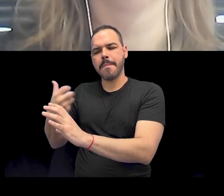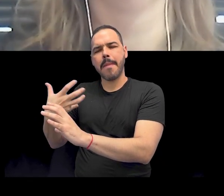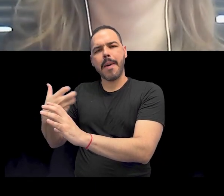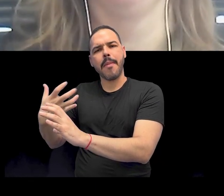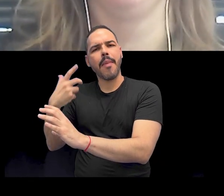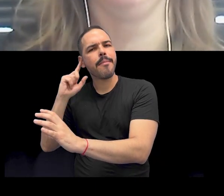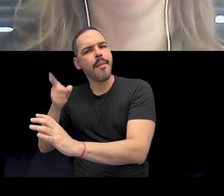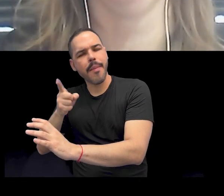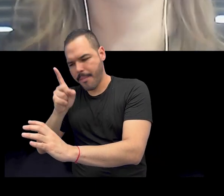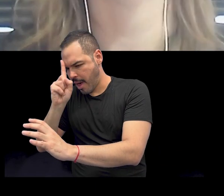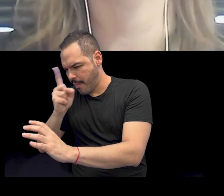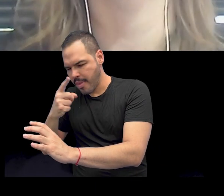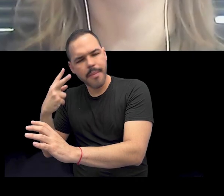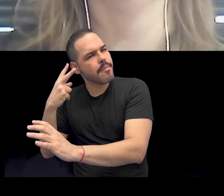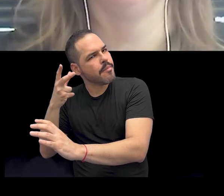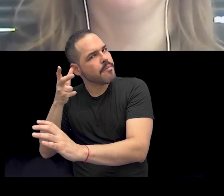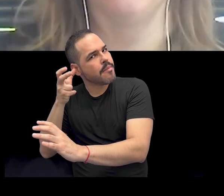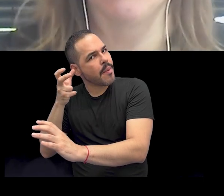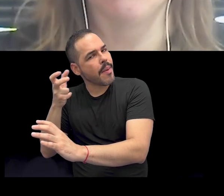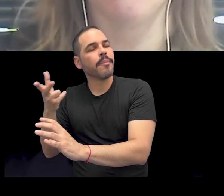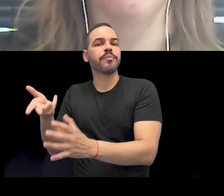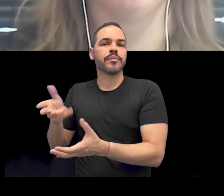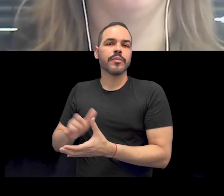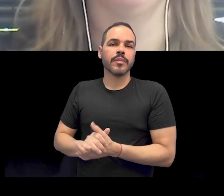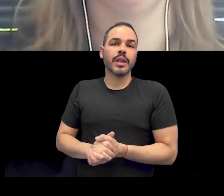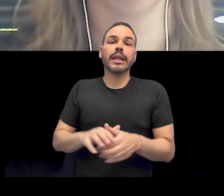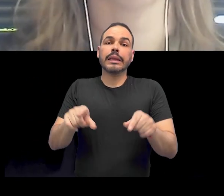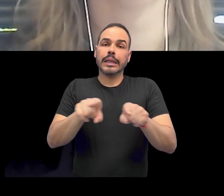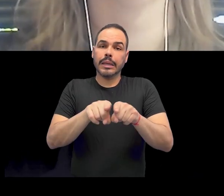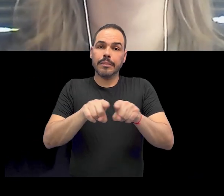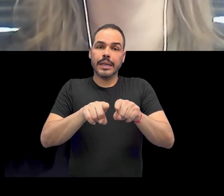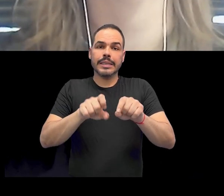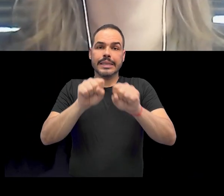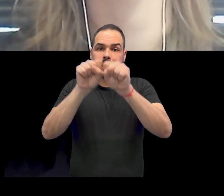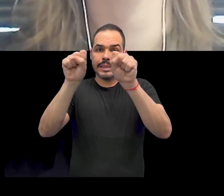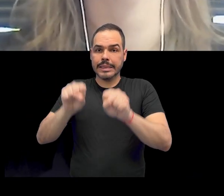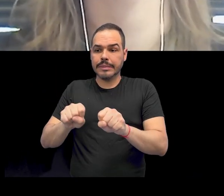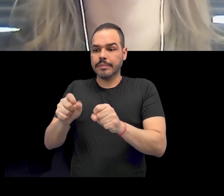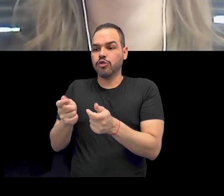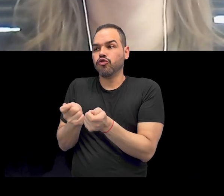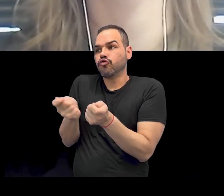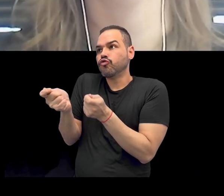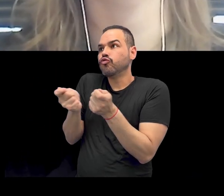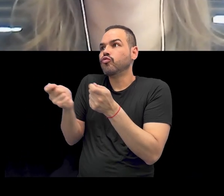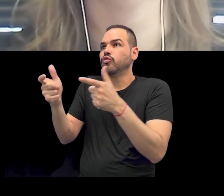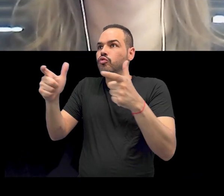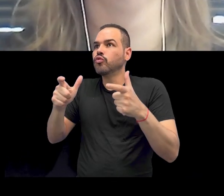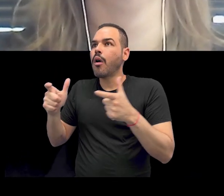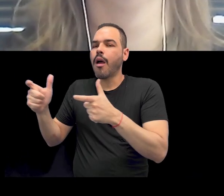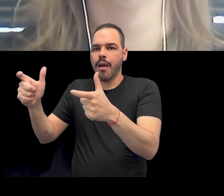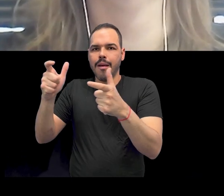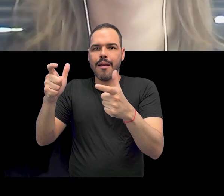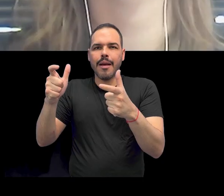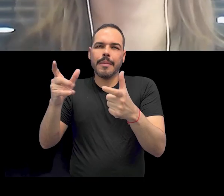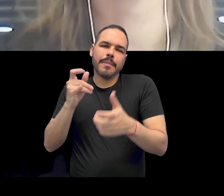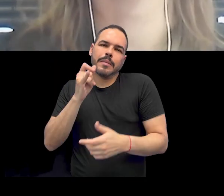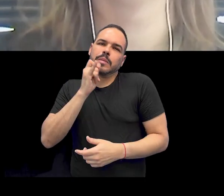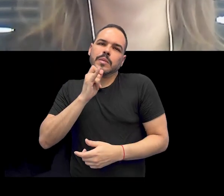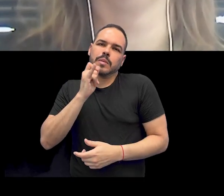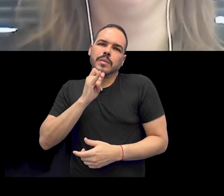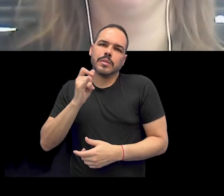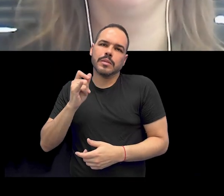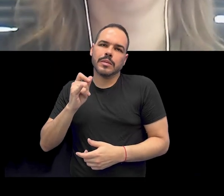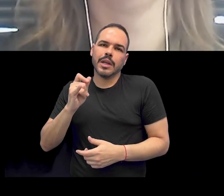Sistemas de controle ambiente, da mesma forma, né? Então, do que a gente chama de